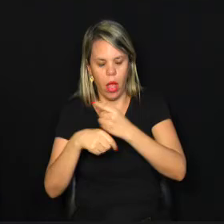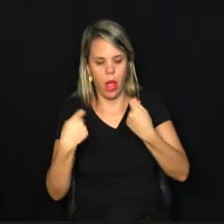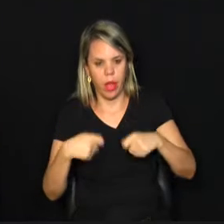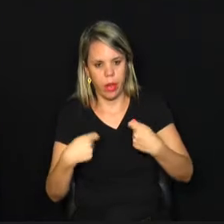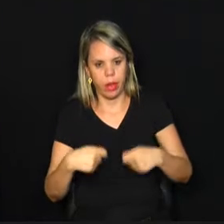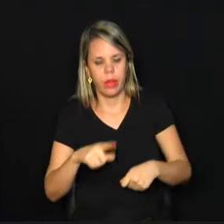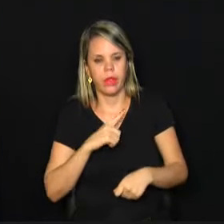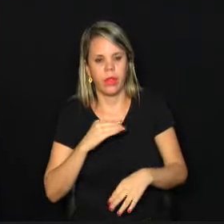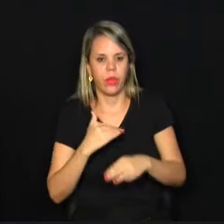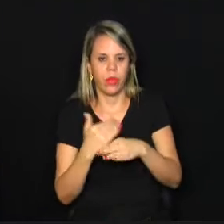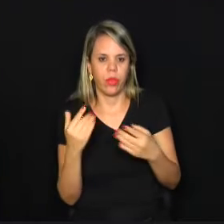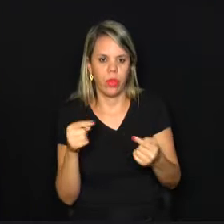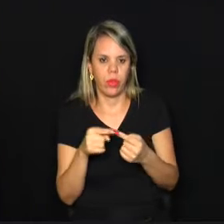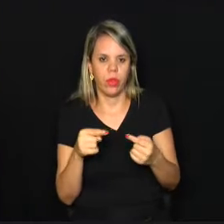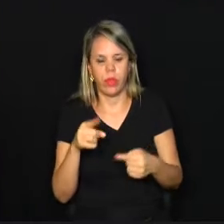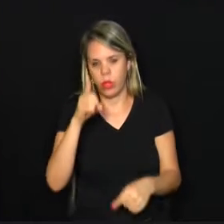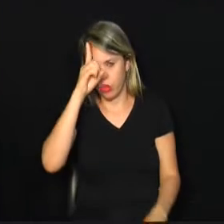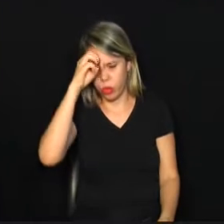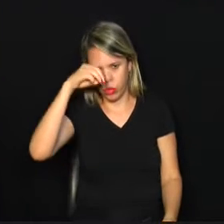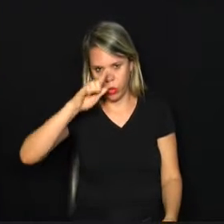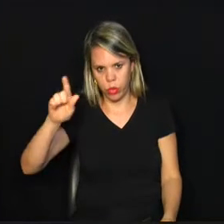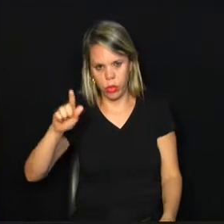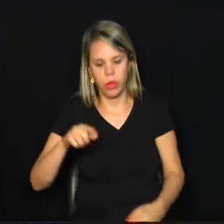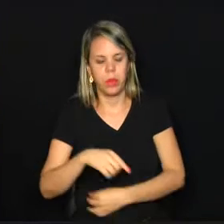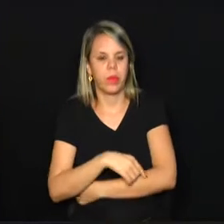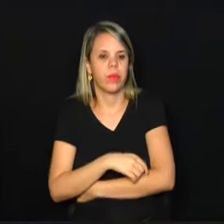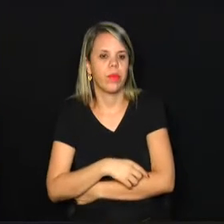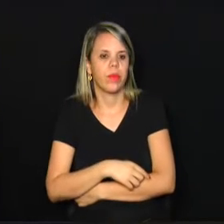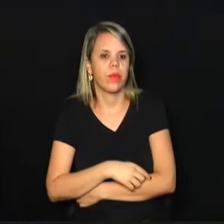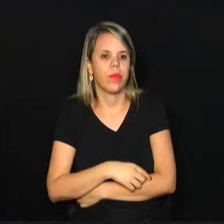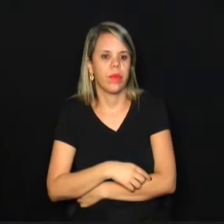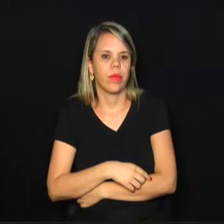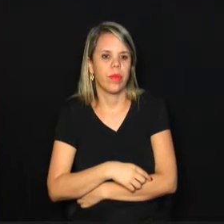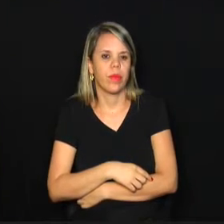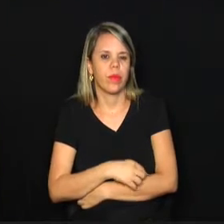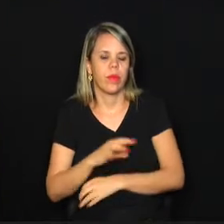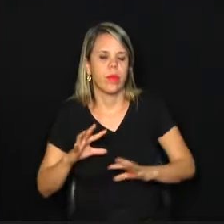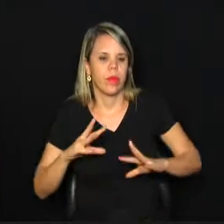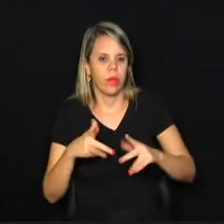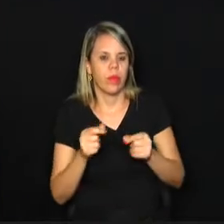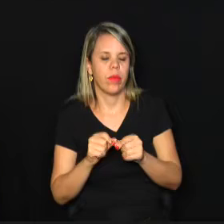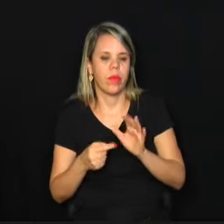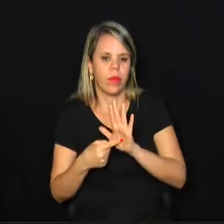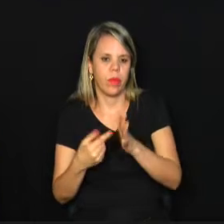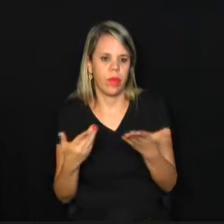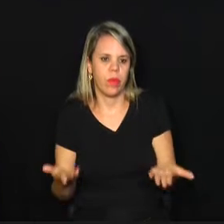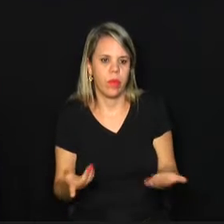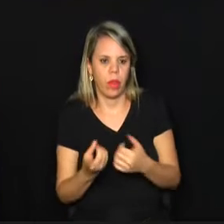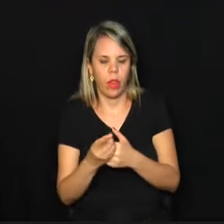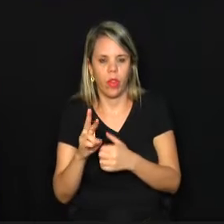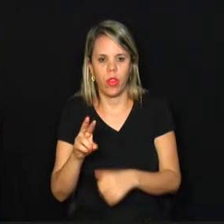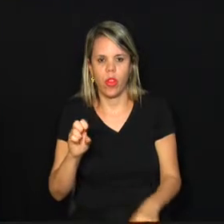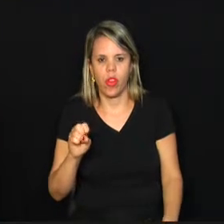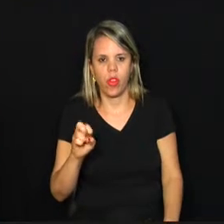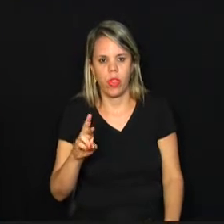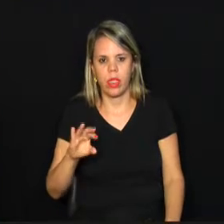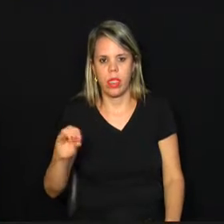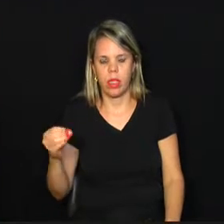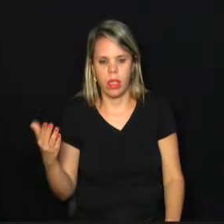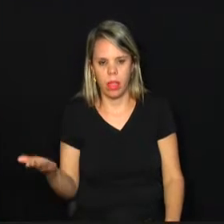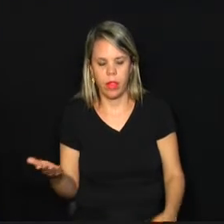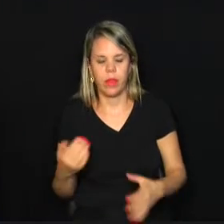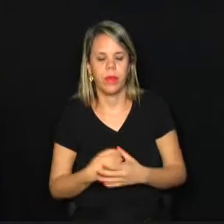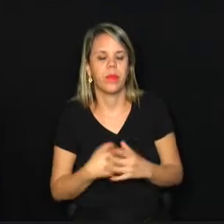que a gente já tinha na rede Mário Gatti e também a essas premissas todas que foram colocadas pelo Dr. Sérgio na apresentação.